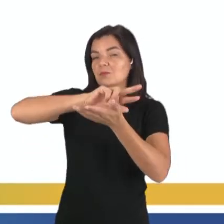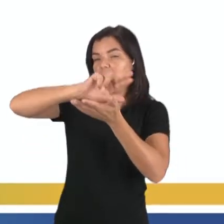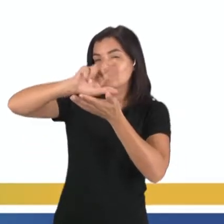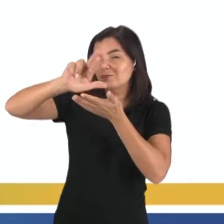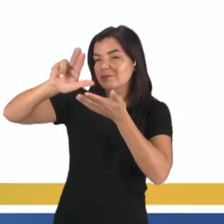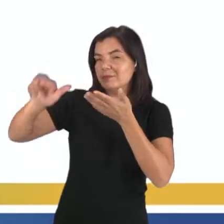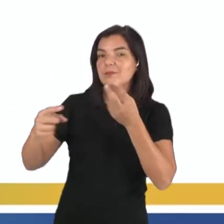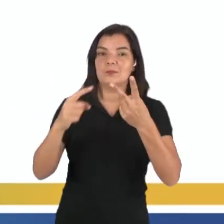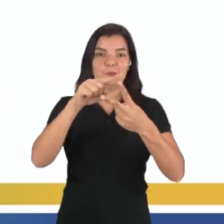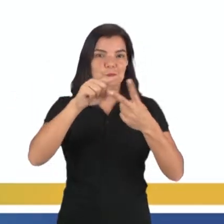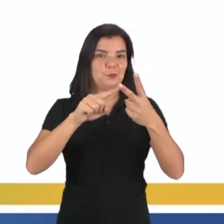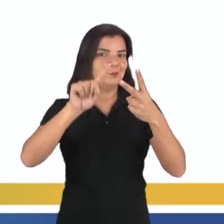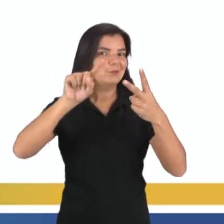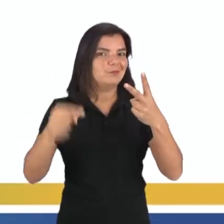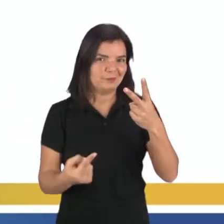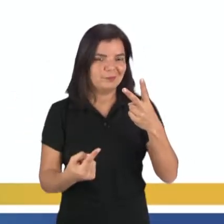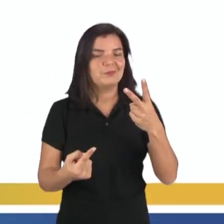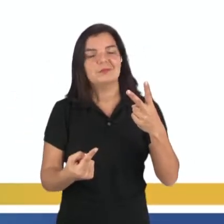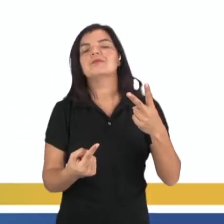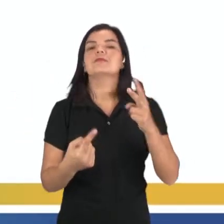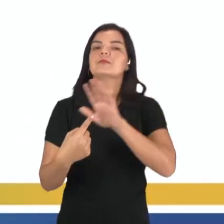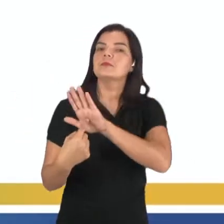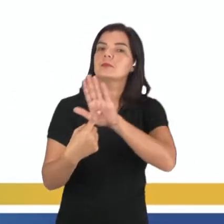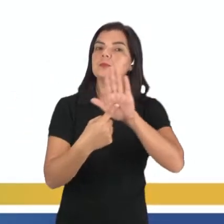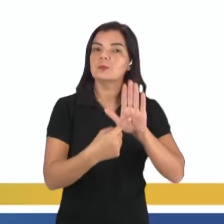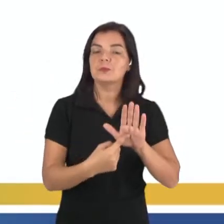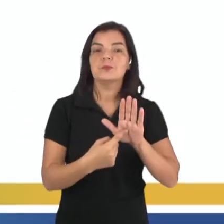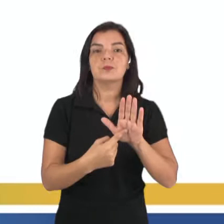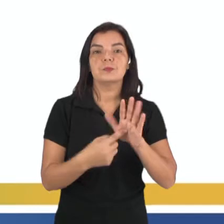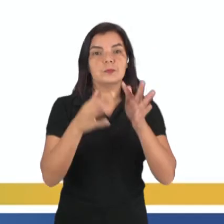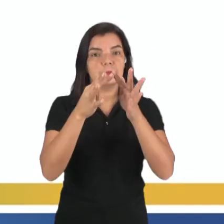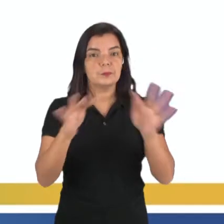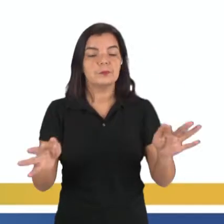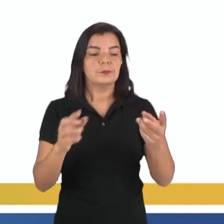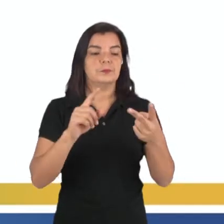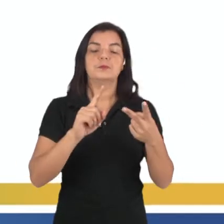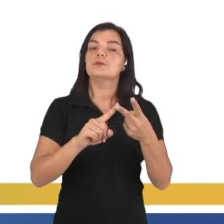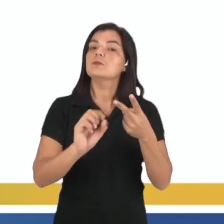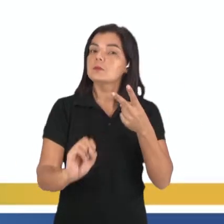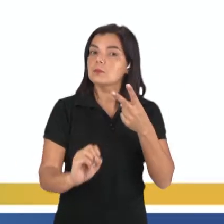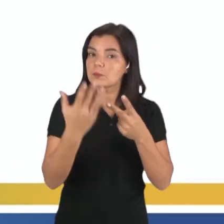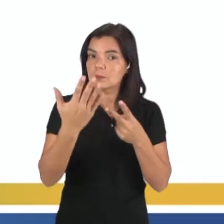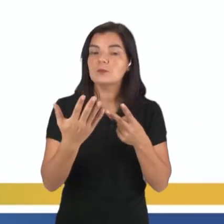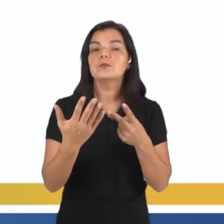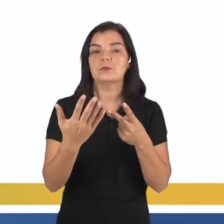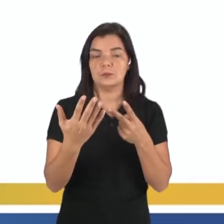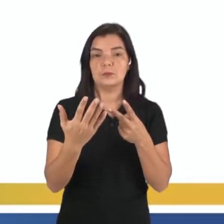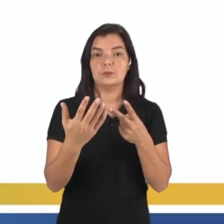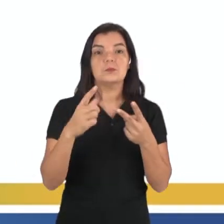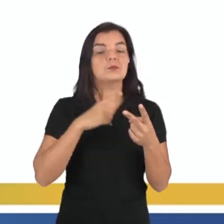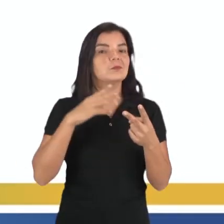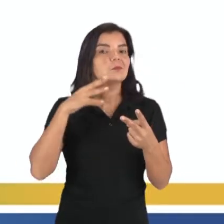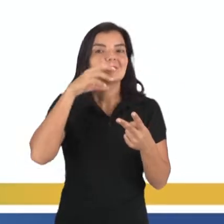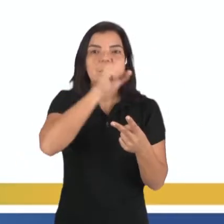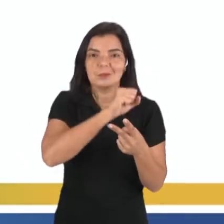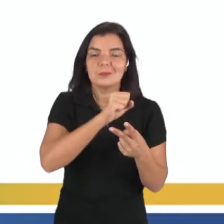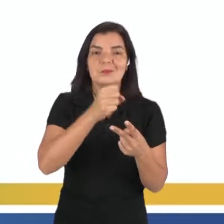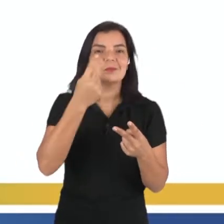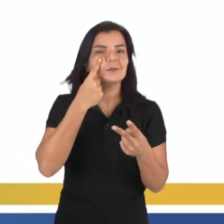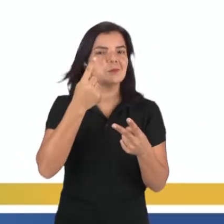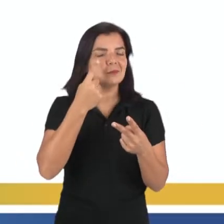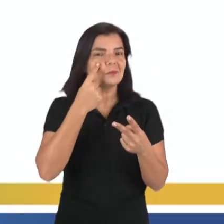vou precisar de duas, tá? Para destacar essa oração. Pode acontecer de repente ali